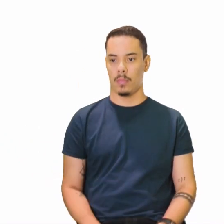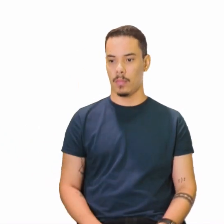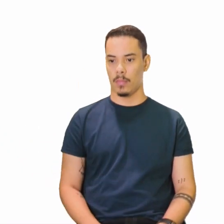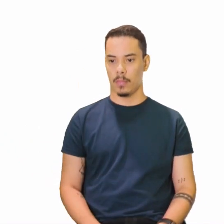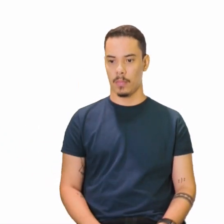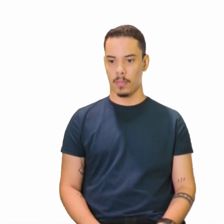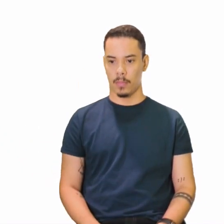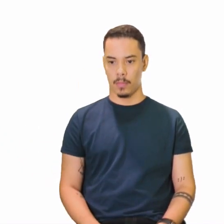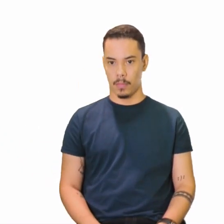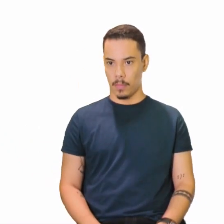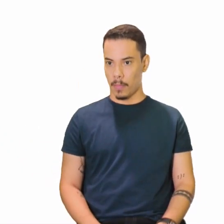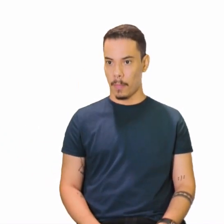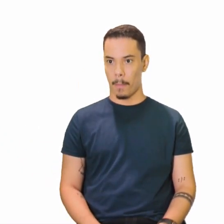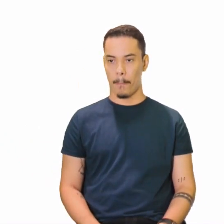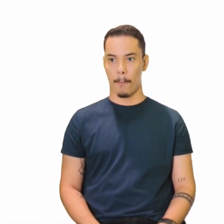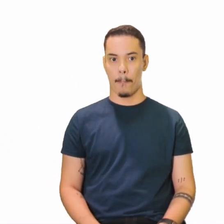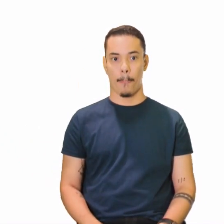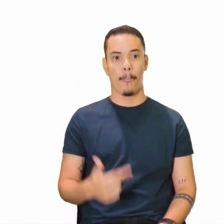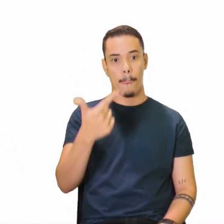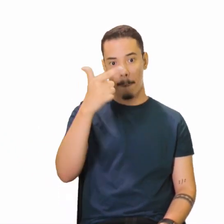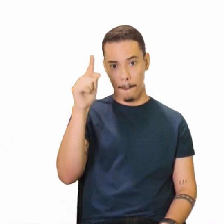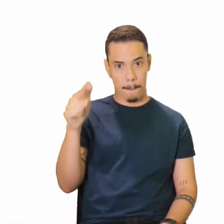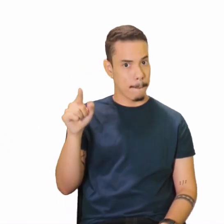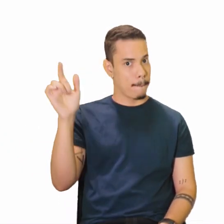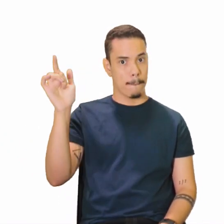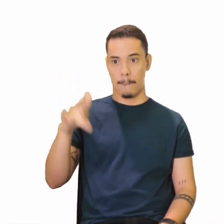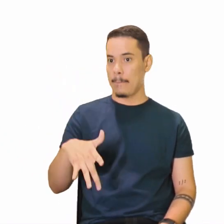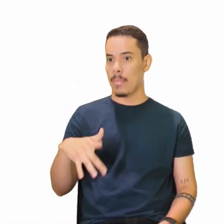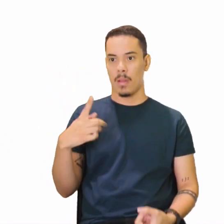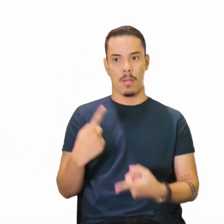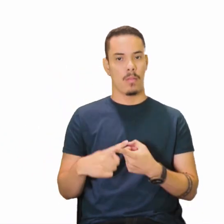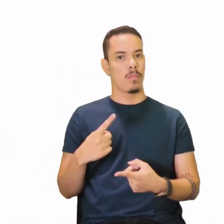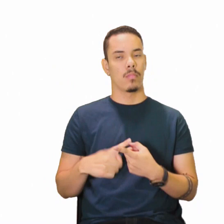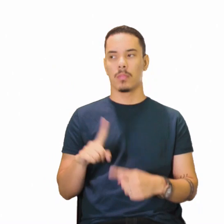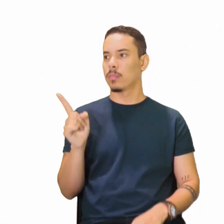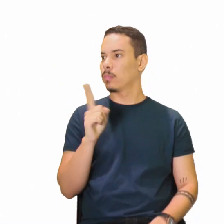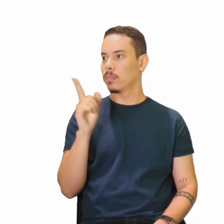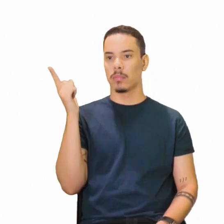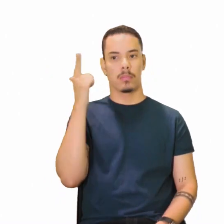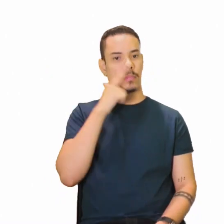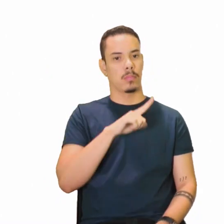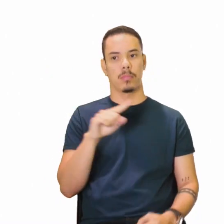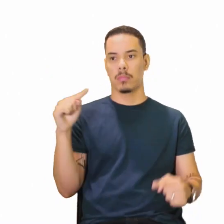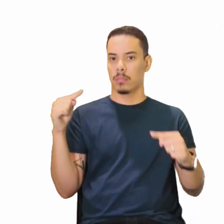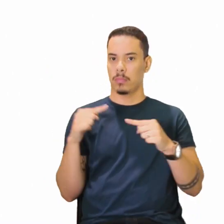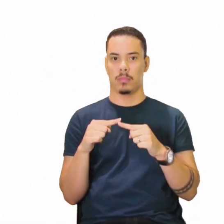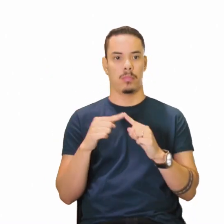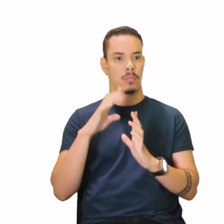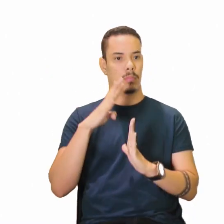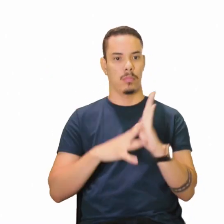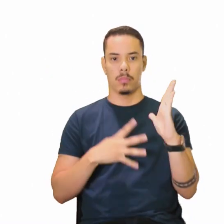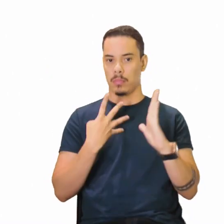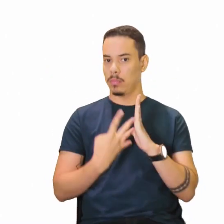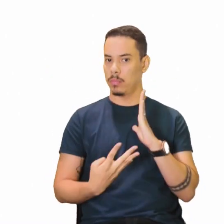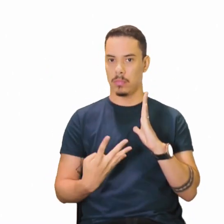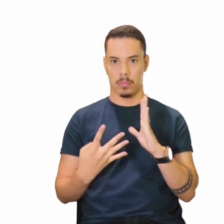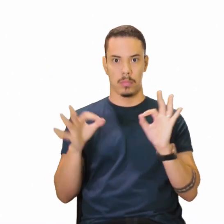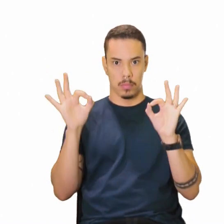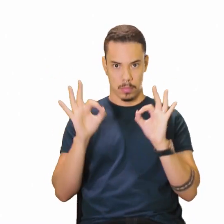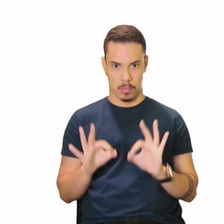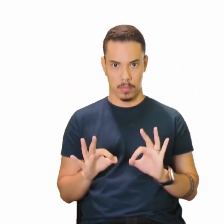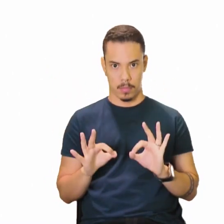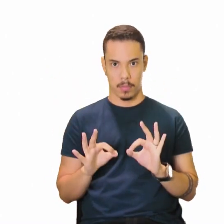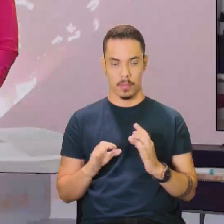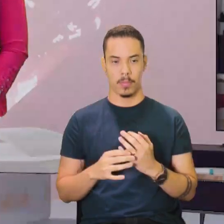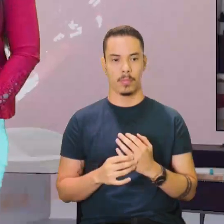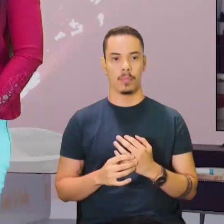intuitivamente. Ok. As outras você vai descartar, né? Porque não chega ao seu gabarito, tá certo? Vamos